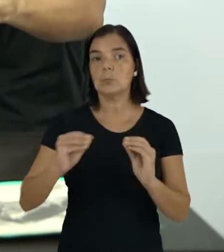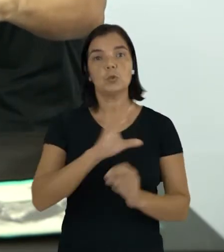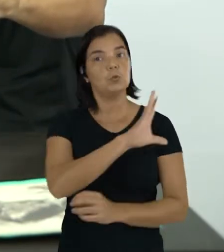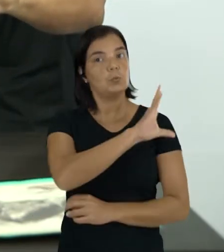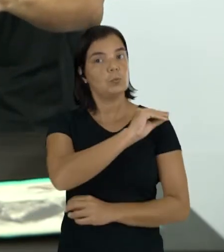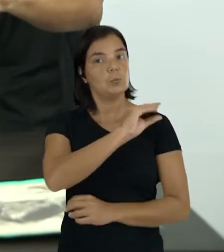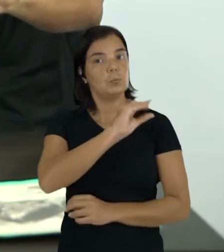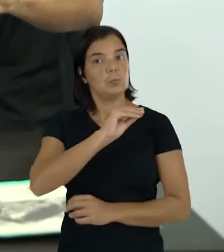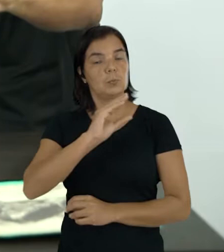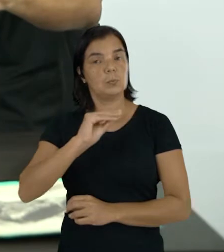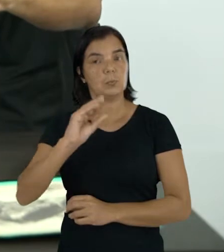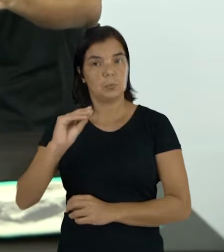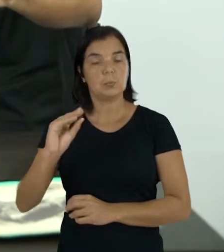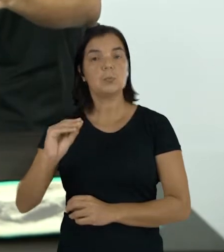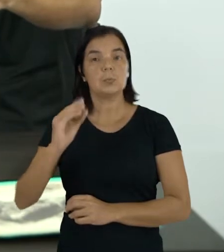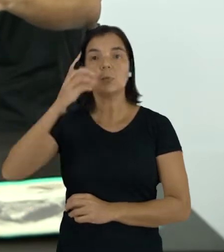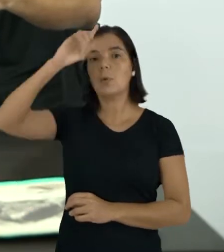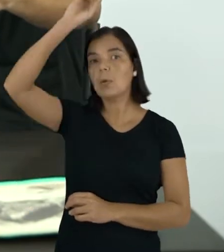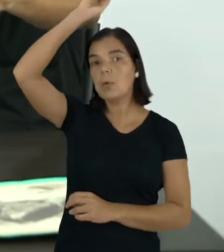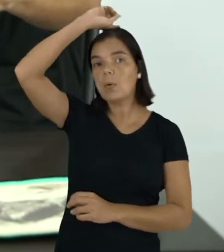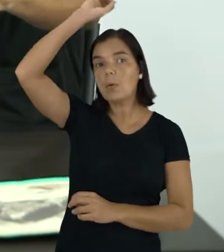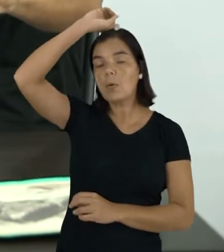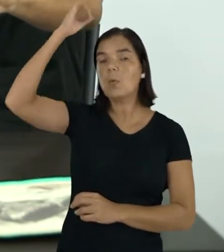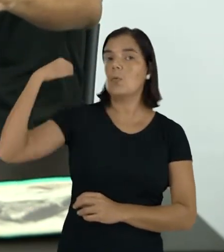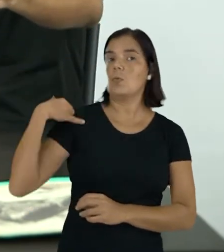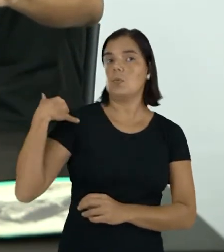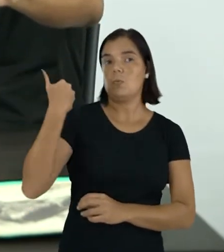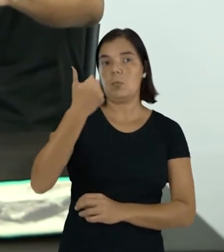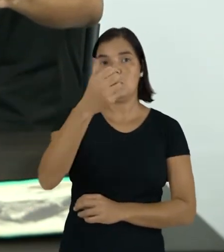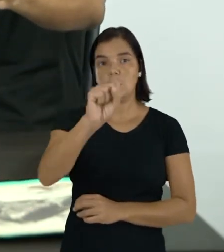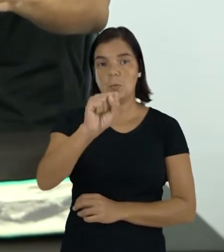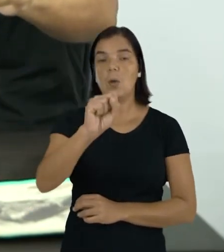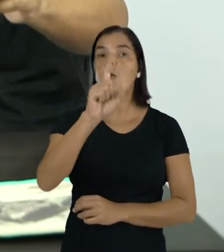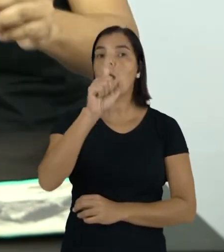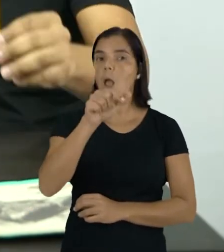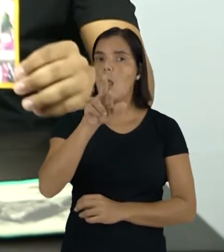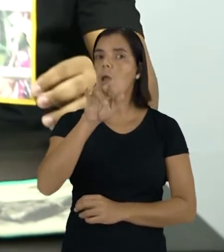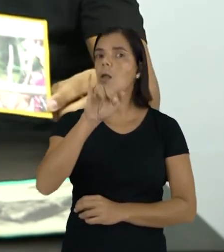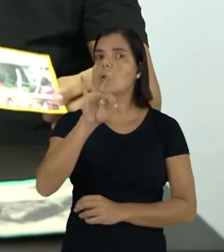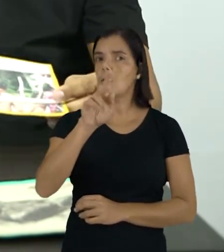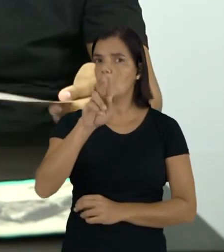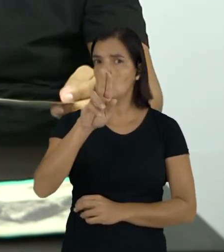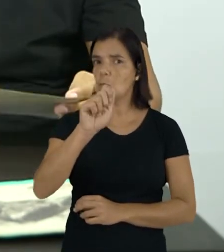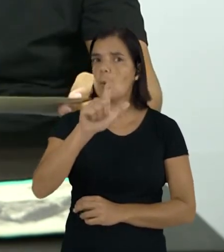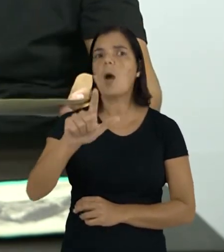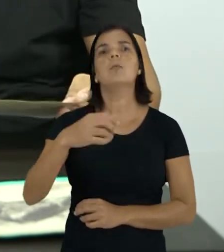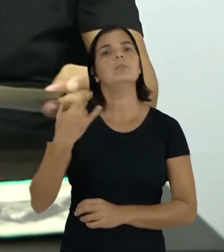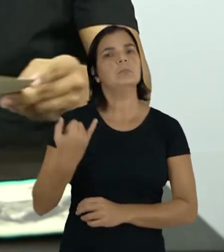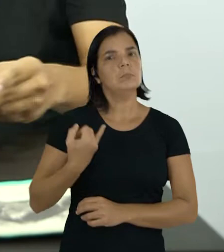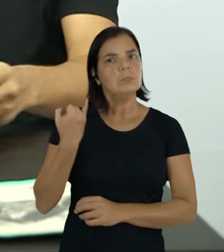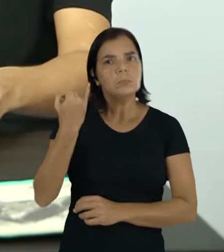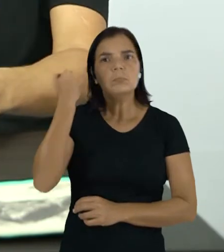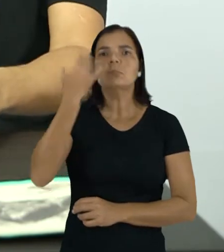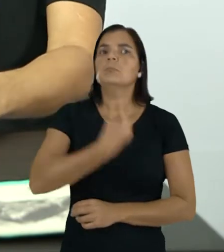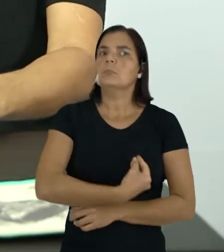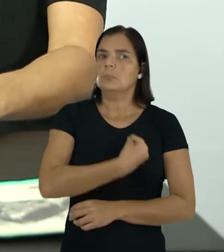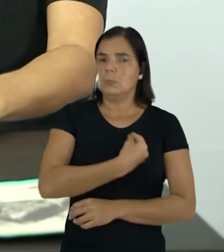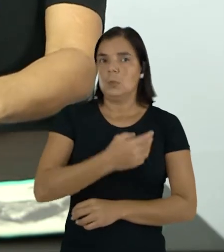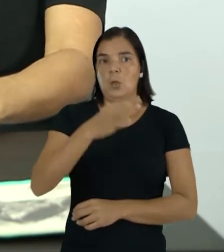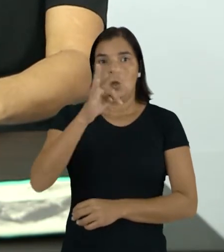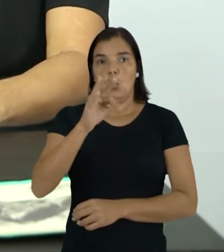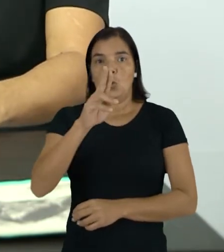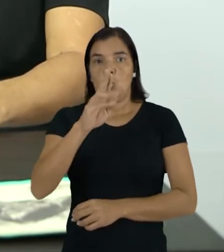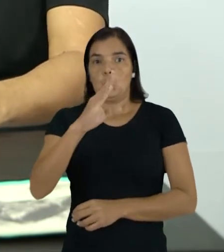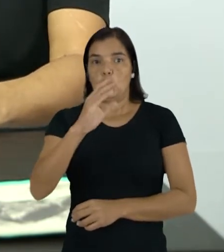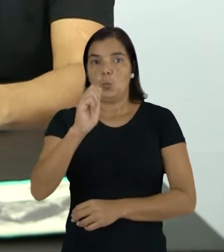jovem para a fase adulta, aos 18 anos. É um ritual muito presente na cultura indígena, que é o ritual da